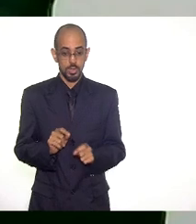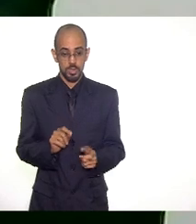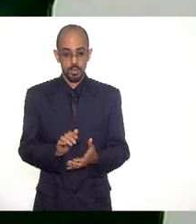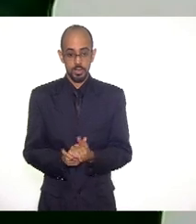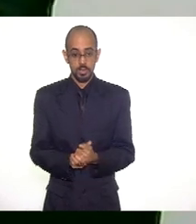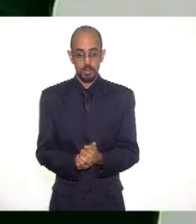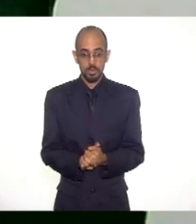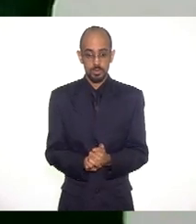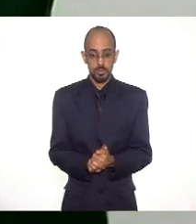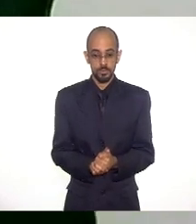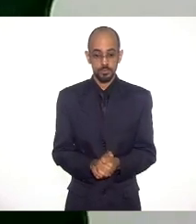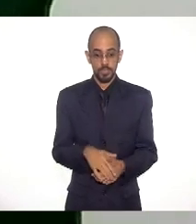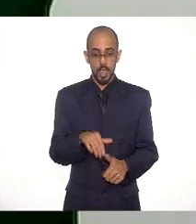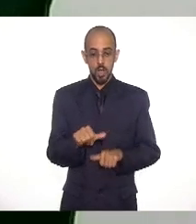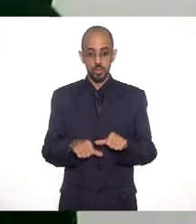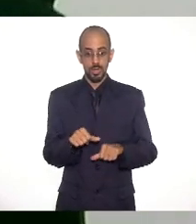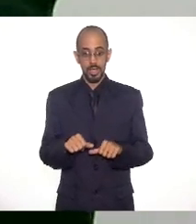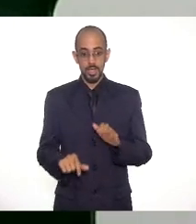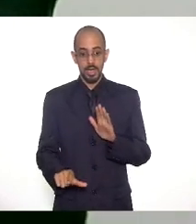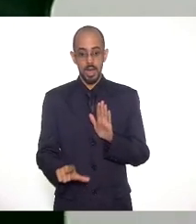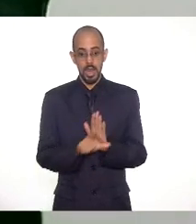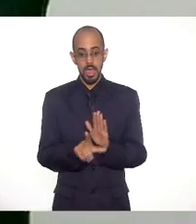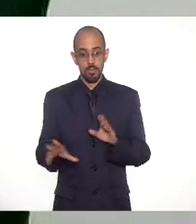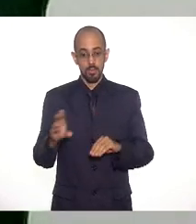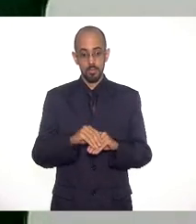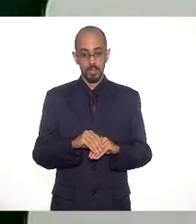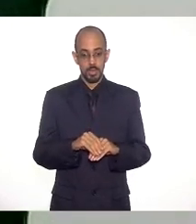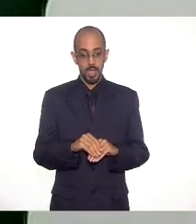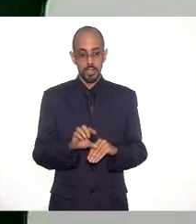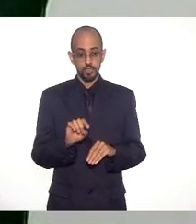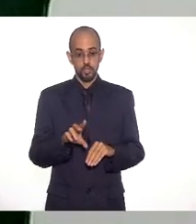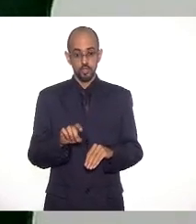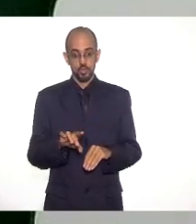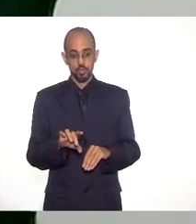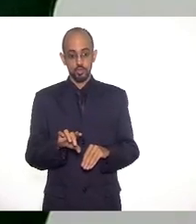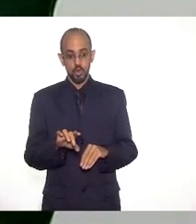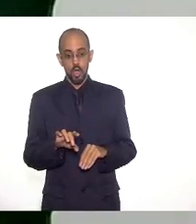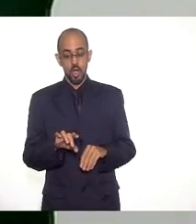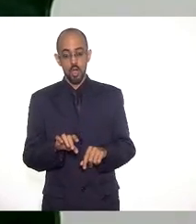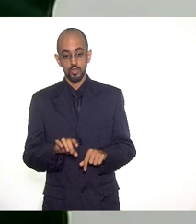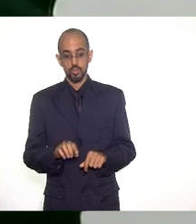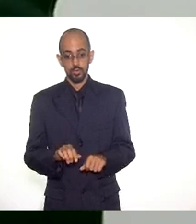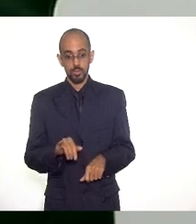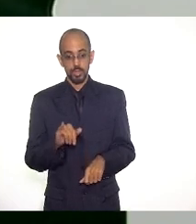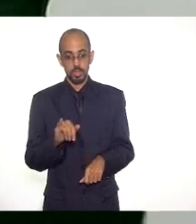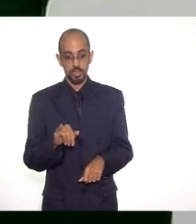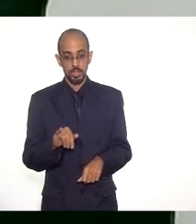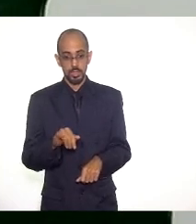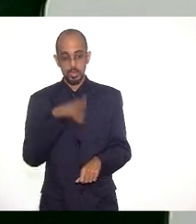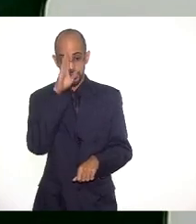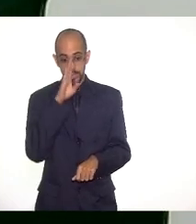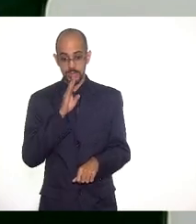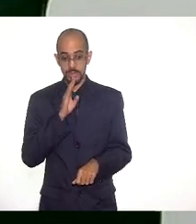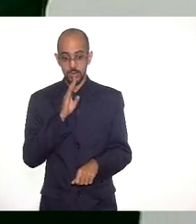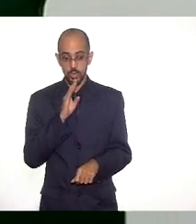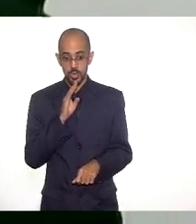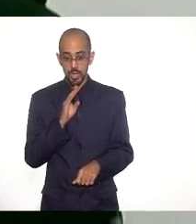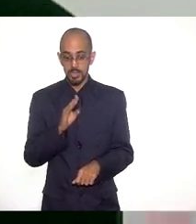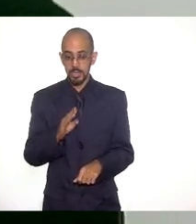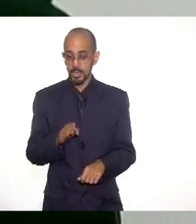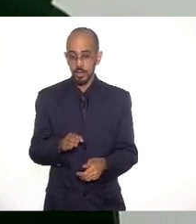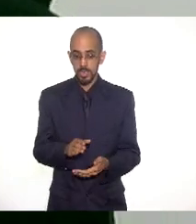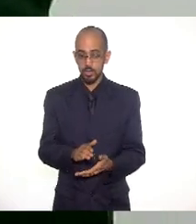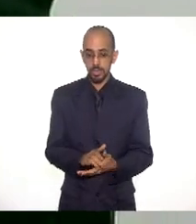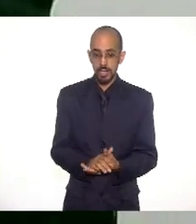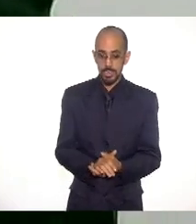altera a lei complementar que trata sobre isenções, incentivos e benefícios fiscais ou financeiros que está vinculado ao ICMS, destinado